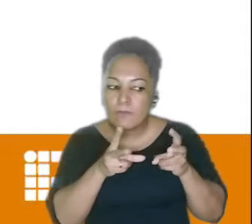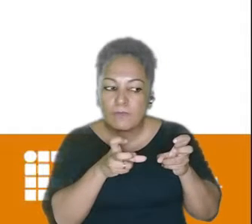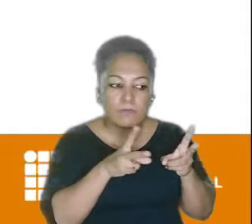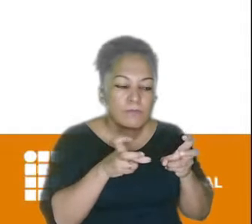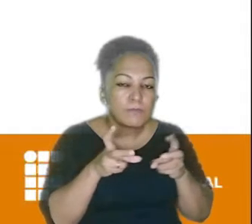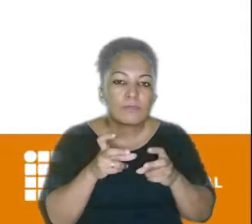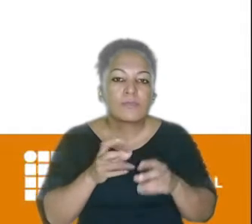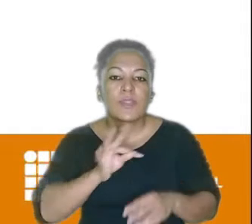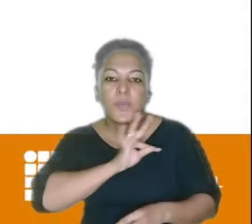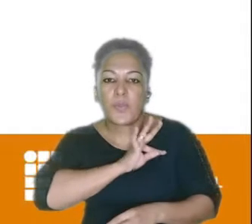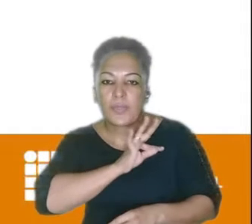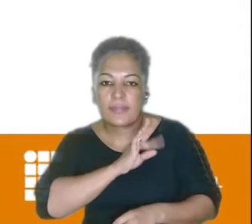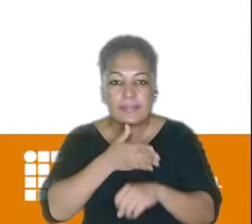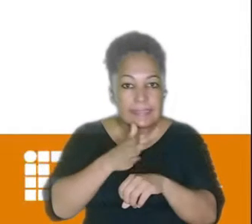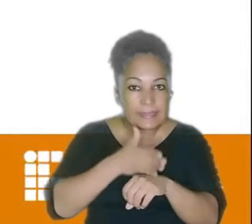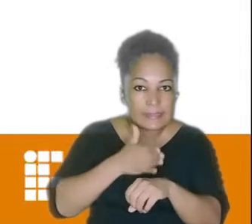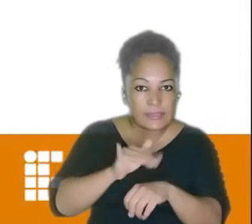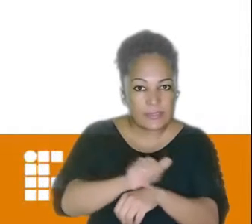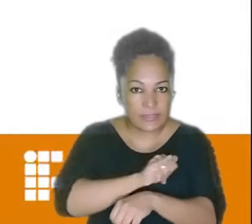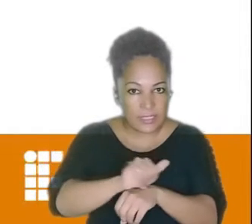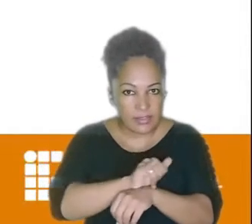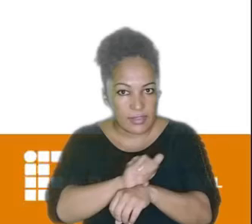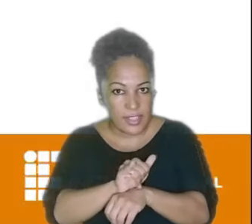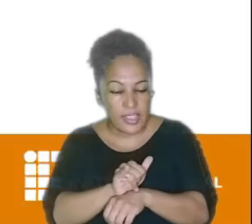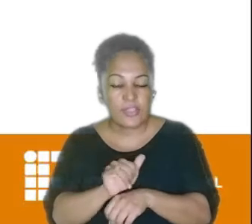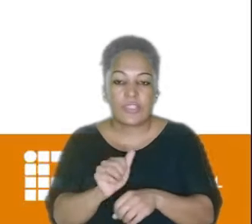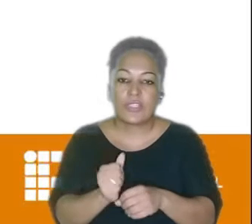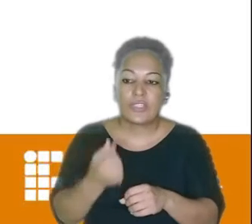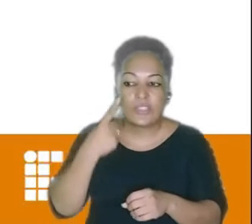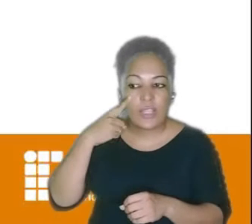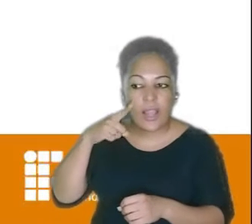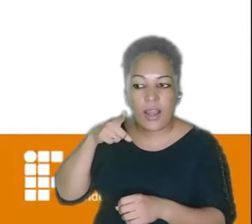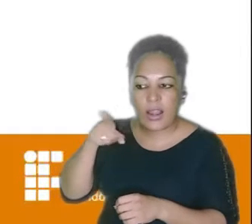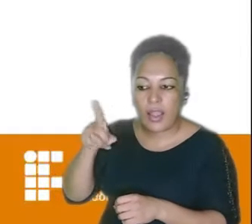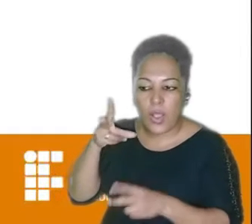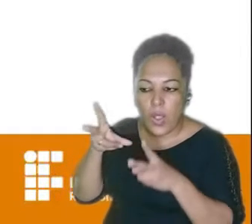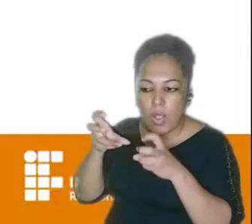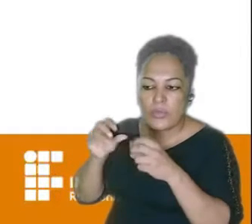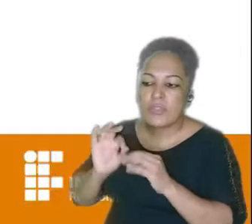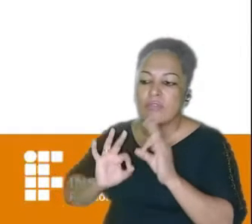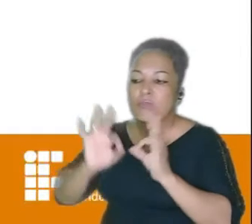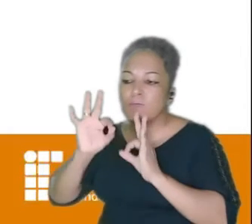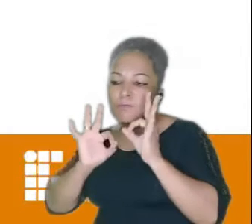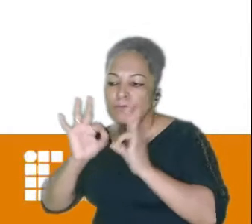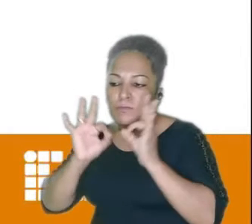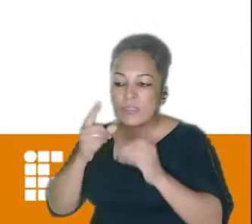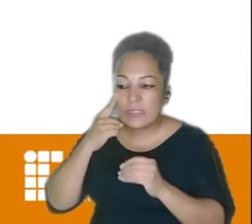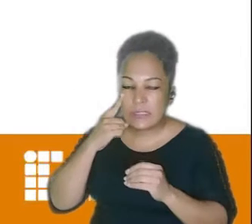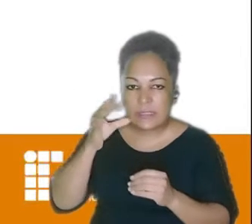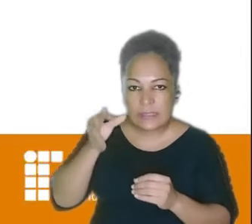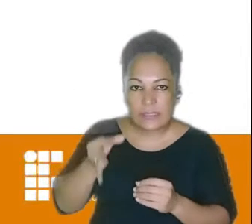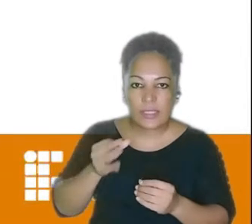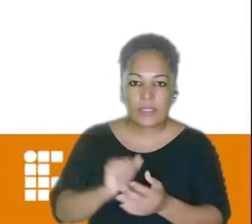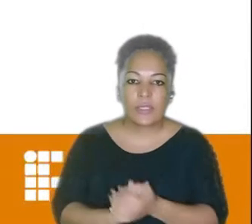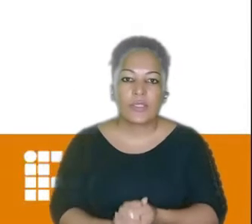observação é uma técnica que consiste, eu já falei, de ir lá nesse negócio, observar esse negócio, ver esse